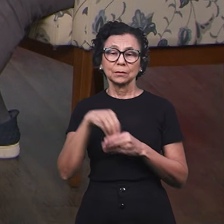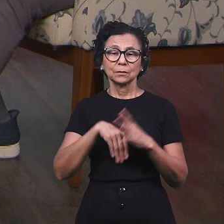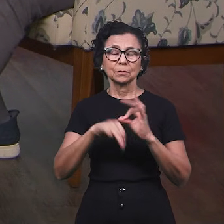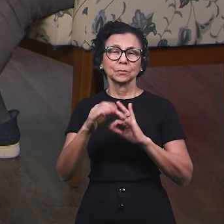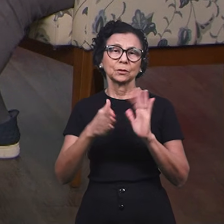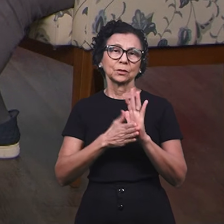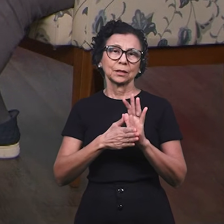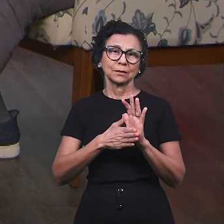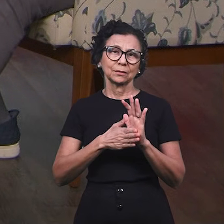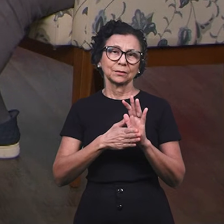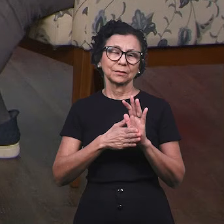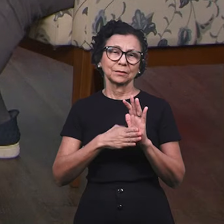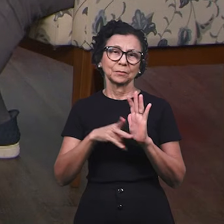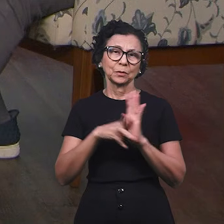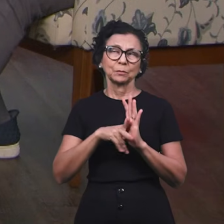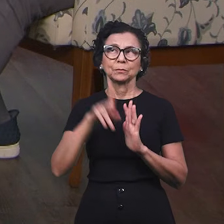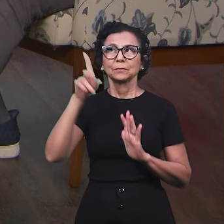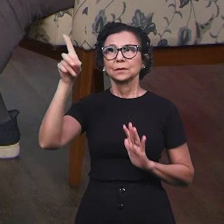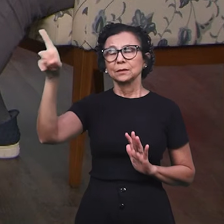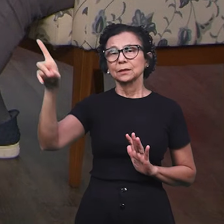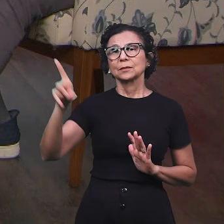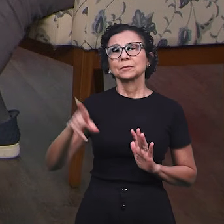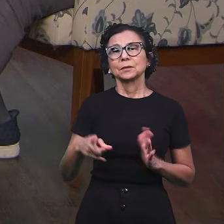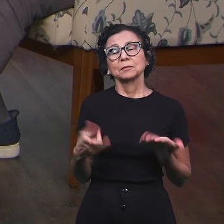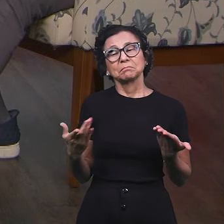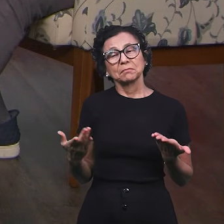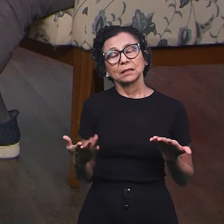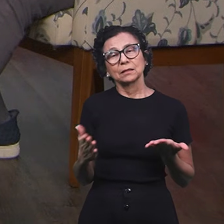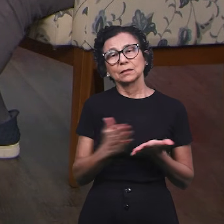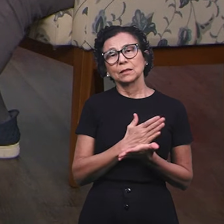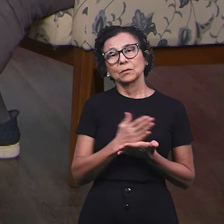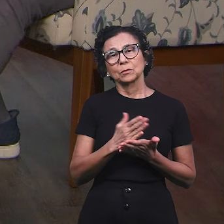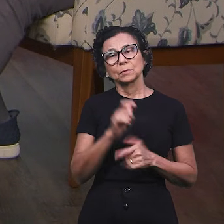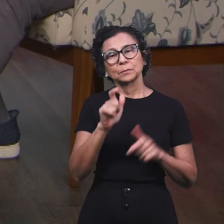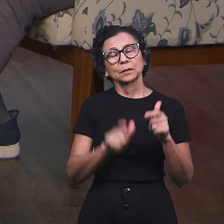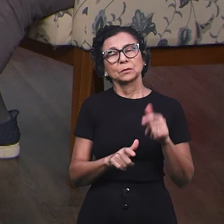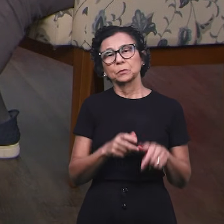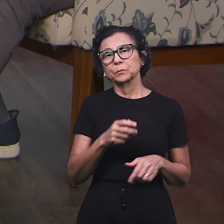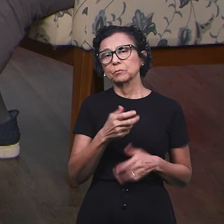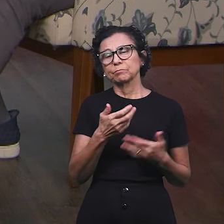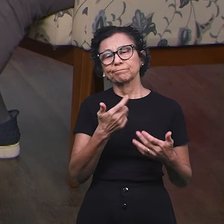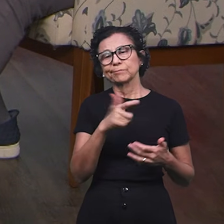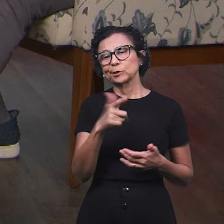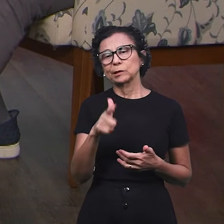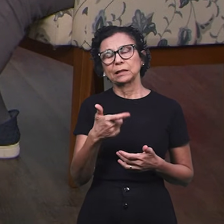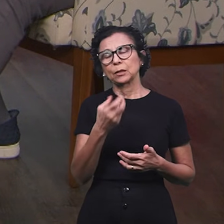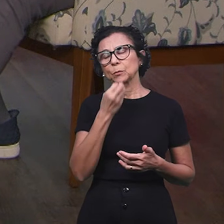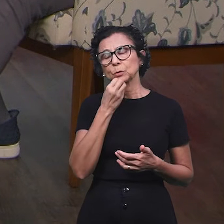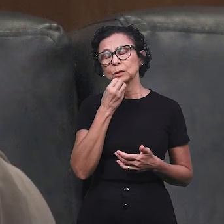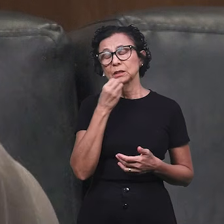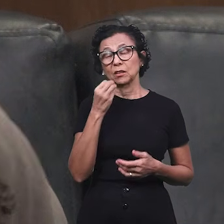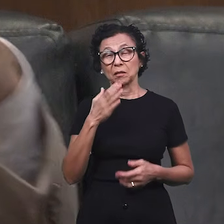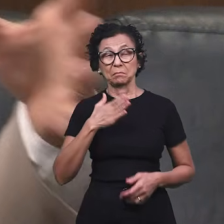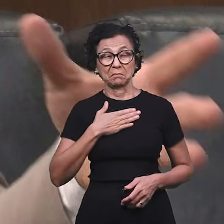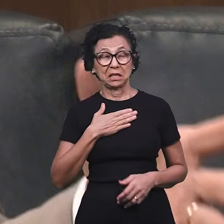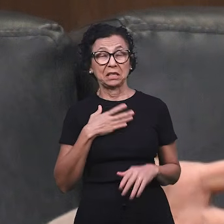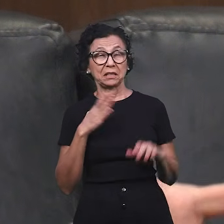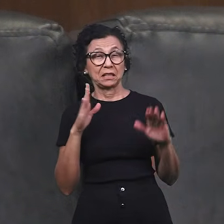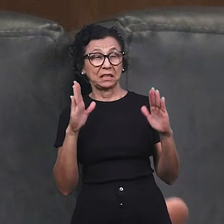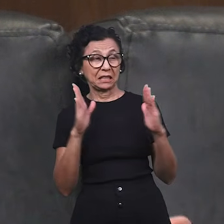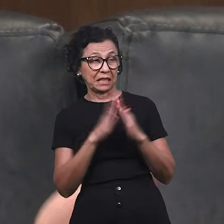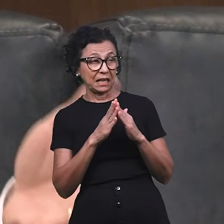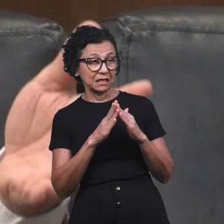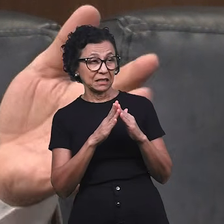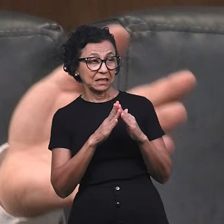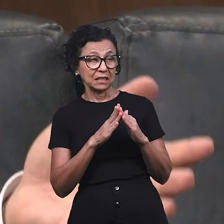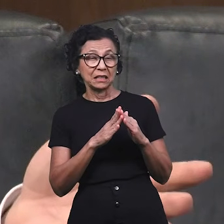projeto de Deus. Mas muitas pessoas não têm essa oportunidade. Pode ser até que alguém esteja assistindo esse programa, está numa tempestade dentro de casa,